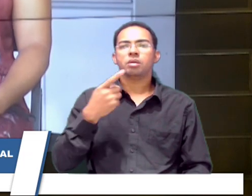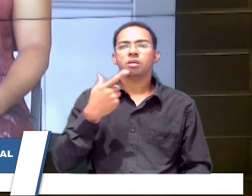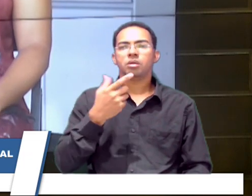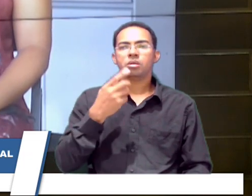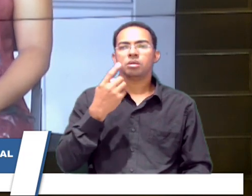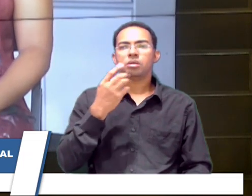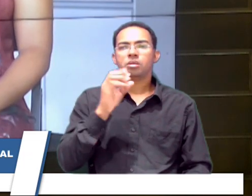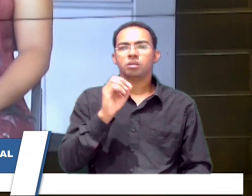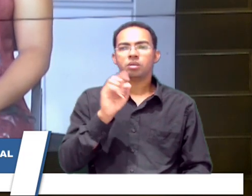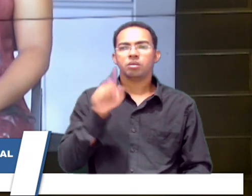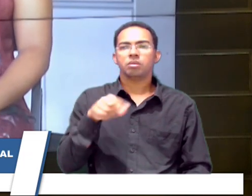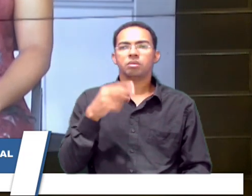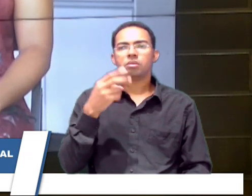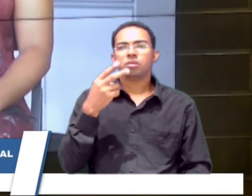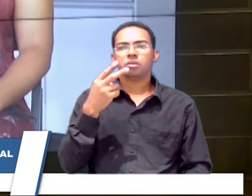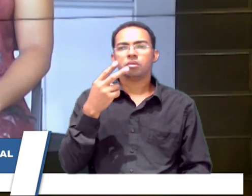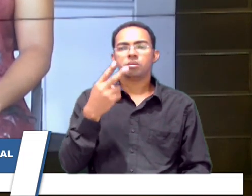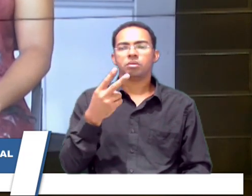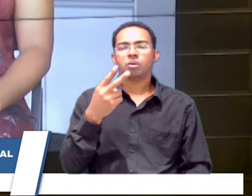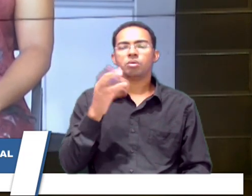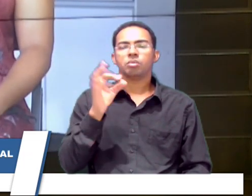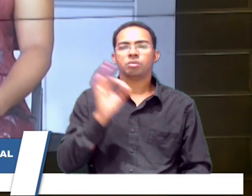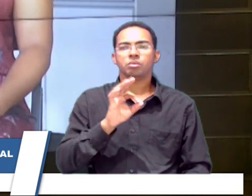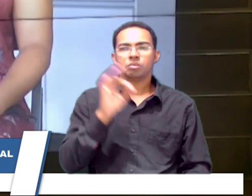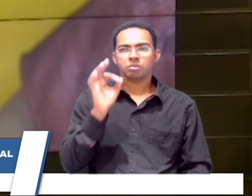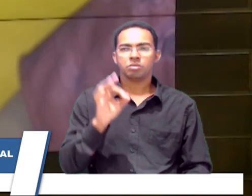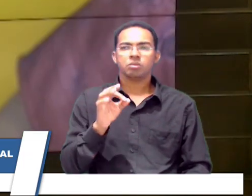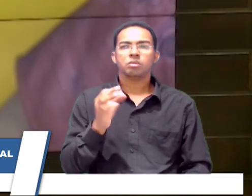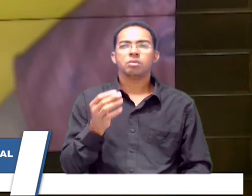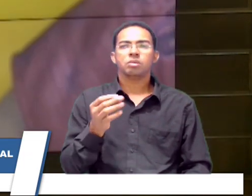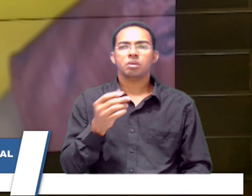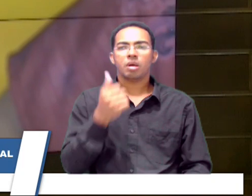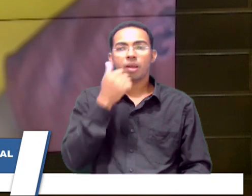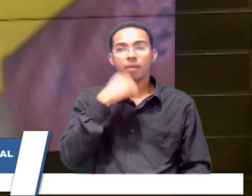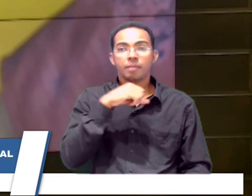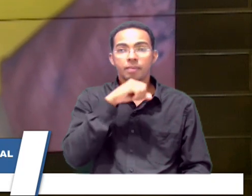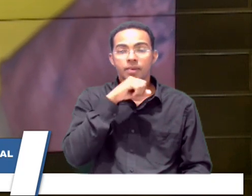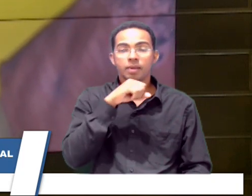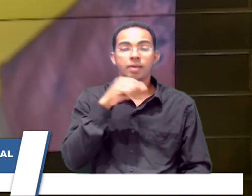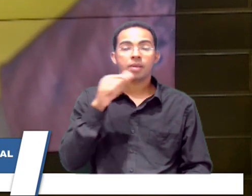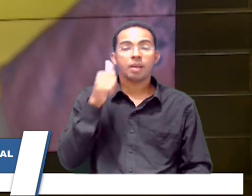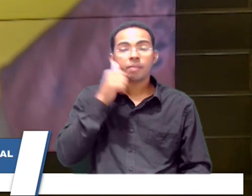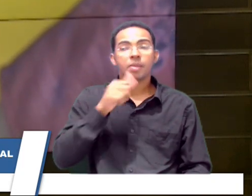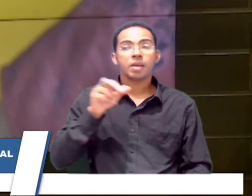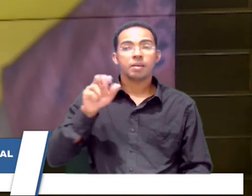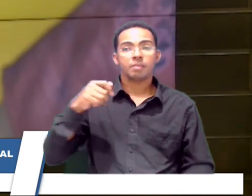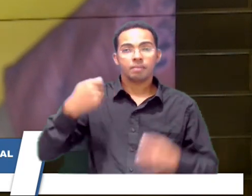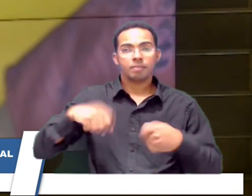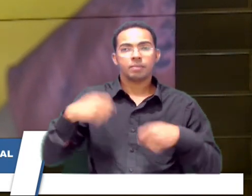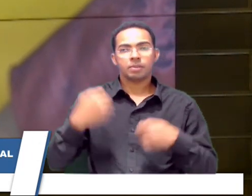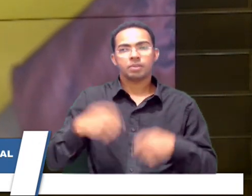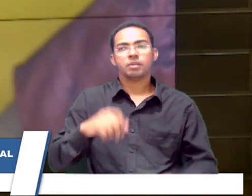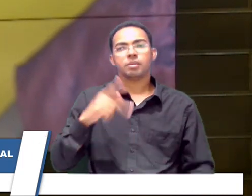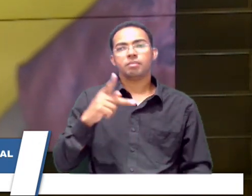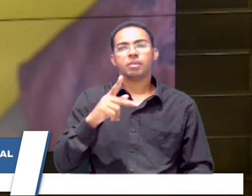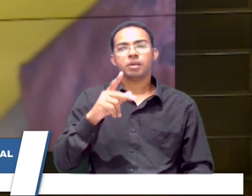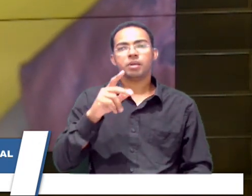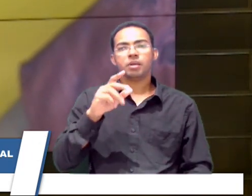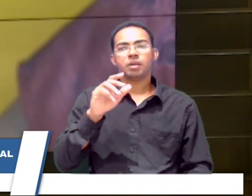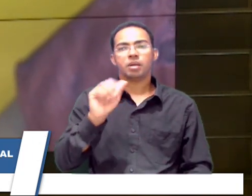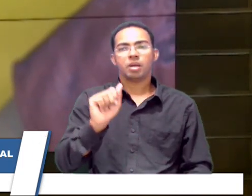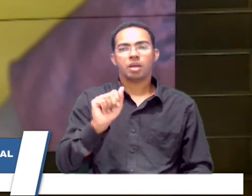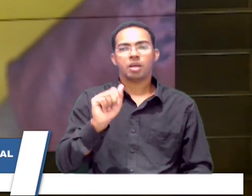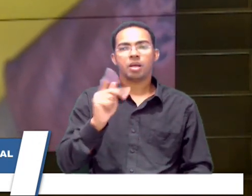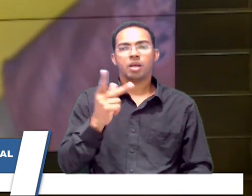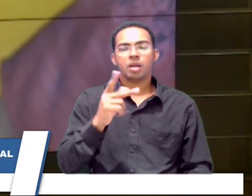0,2% de THC, né? Então e a minha irmã, ela precisa também do THC, né? Ela não precisa só do CBD. E